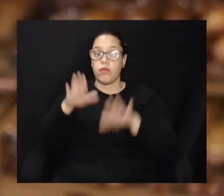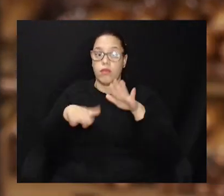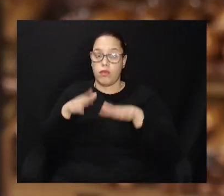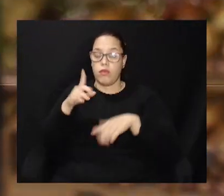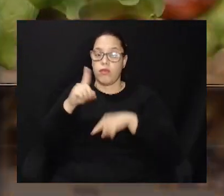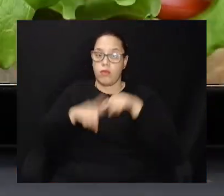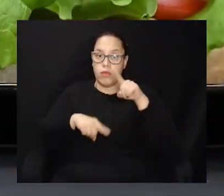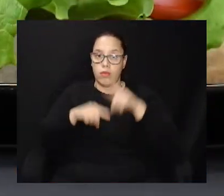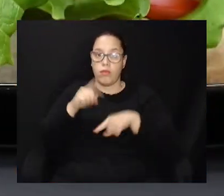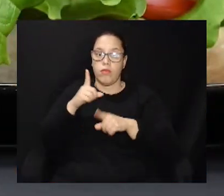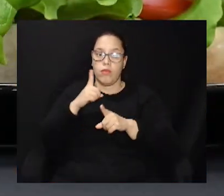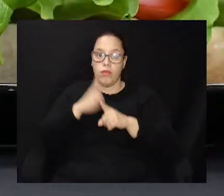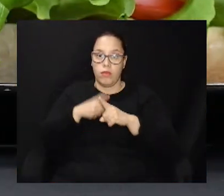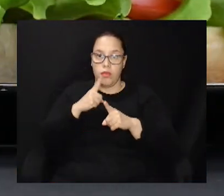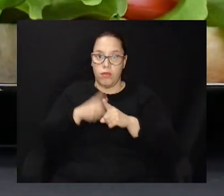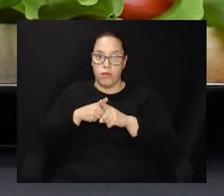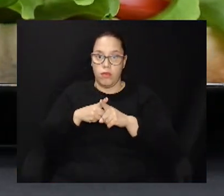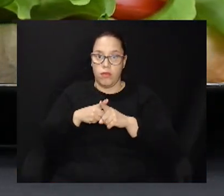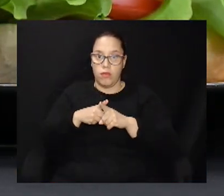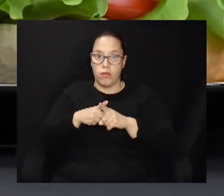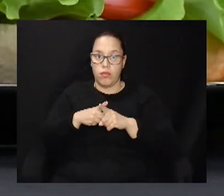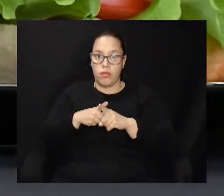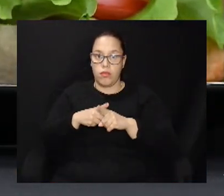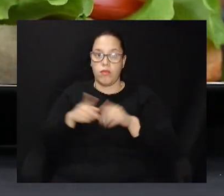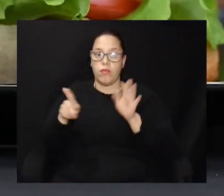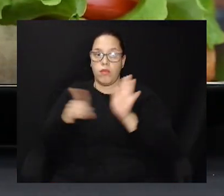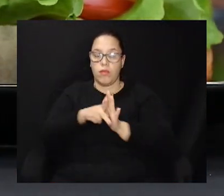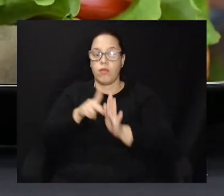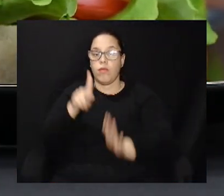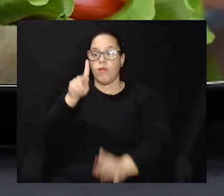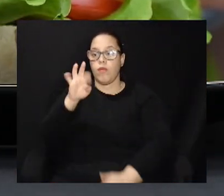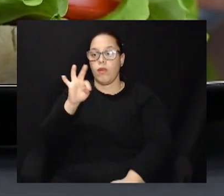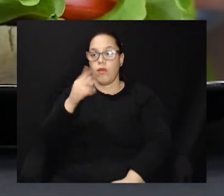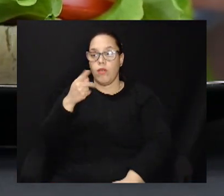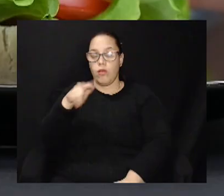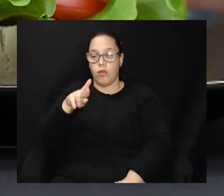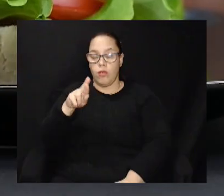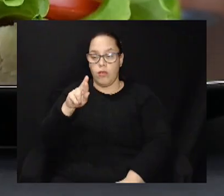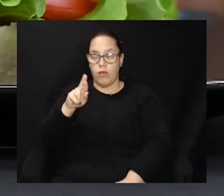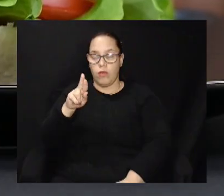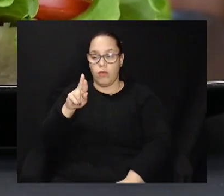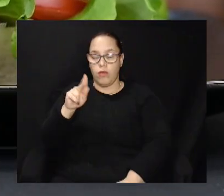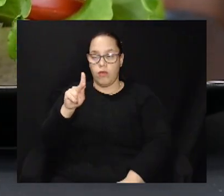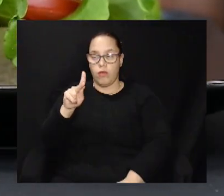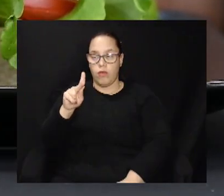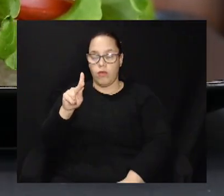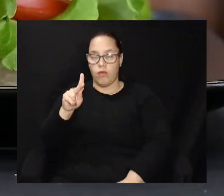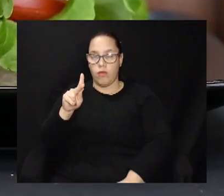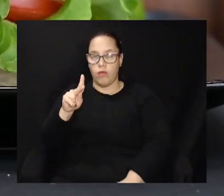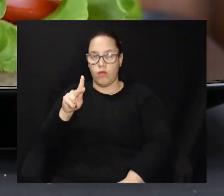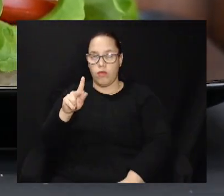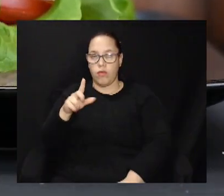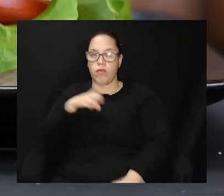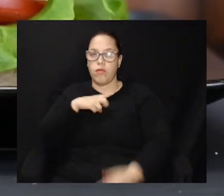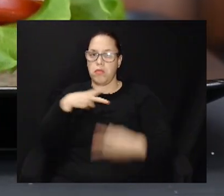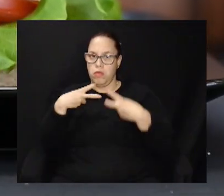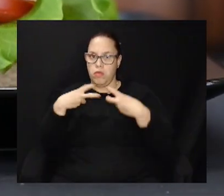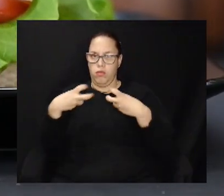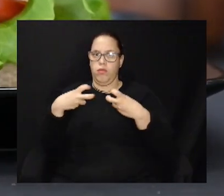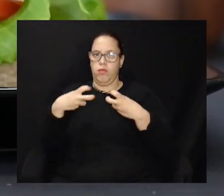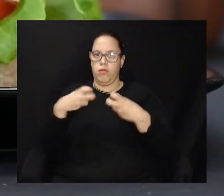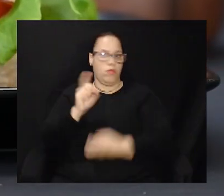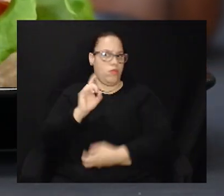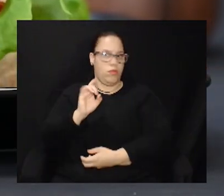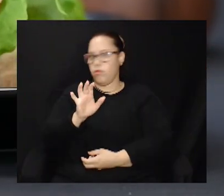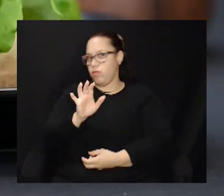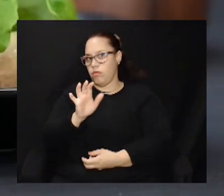açúcar adicionado. Até no próprio ketchup tem bastante, né? Tem ali o rótulozinho. Então isso faz a gente perceber que o açúcar não está só naquele açúcar que a gente coloca